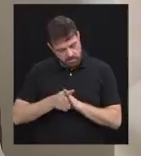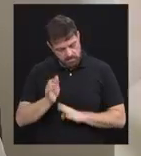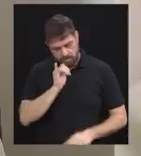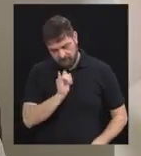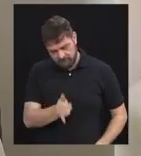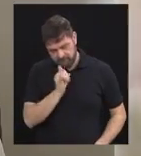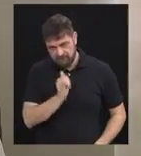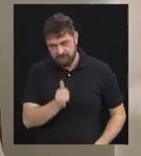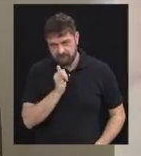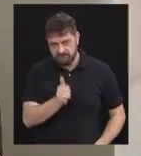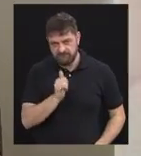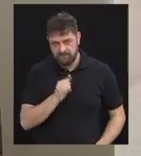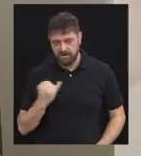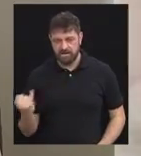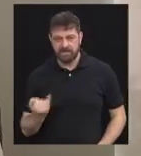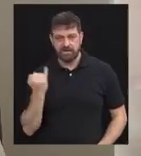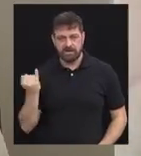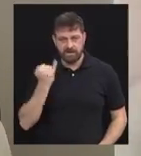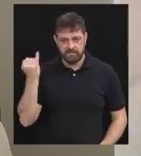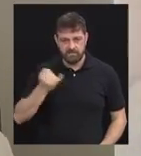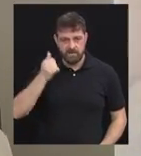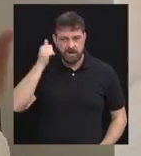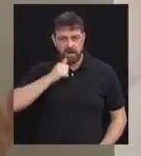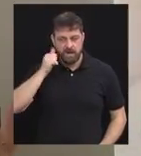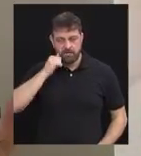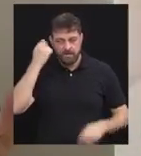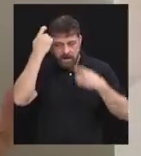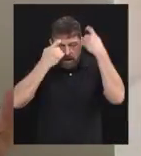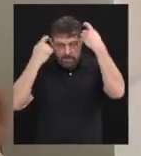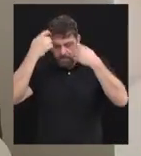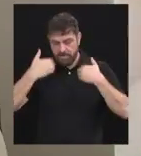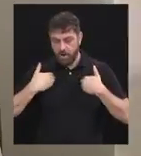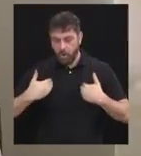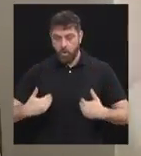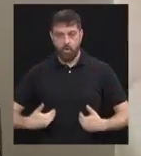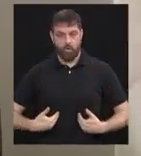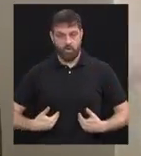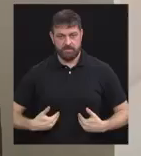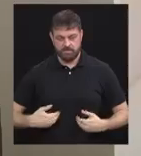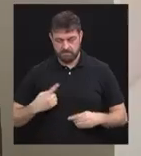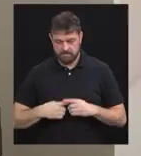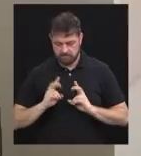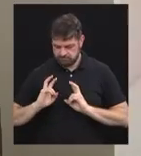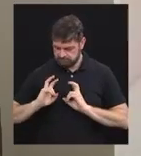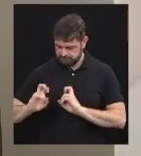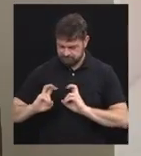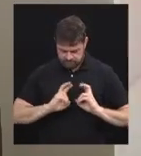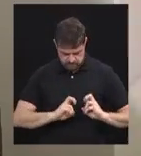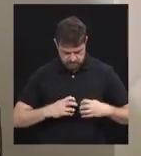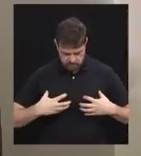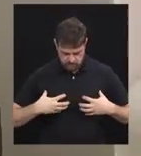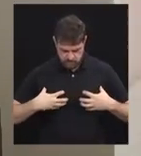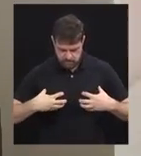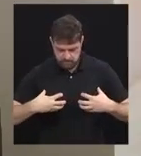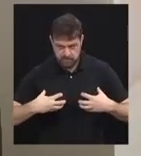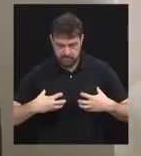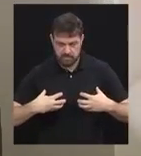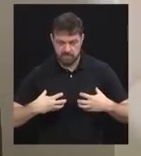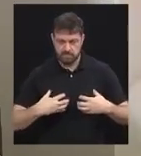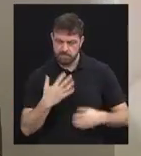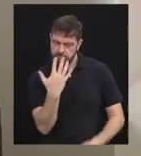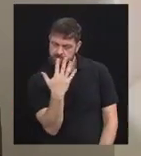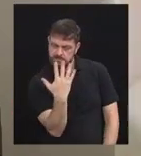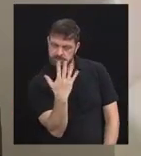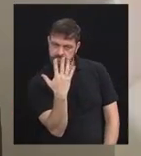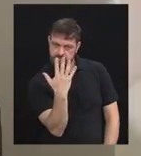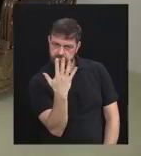que é muito importante que a mulher se preocupe com o corpo dela, que ela observe a sua mama no espelho,